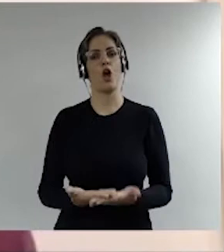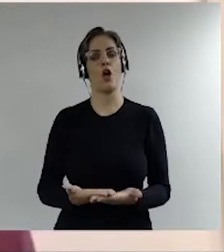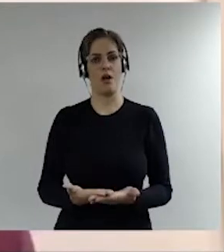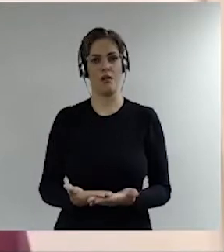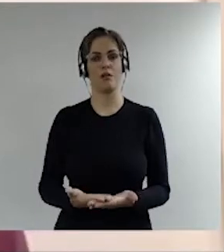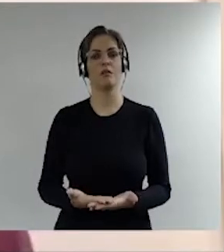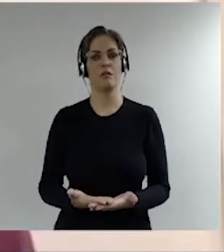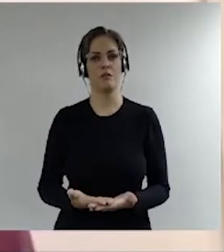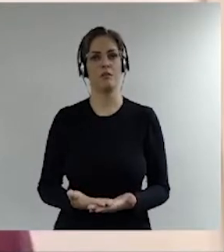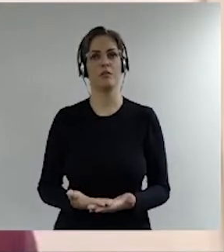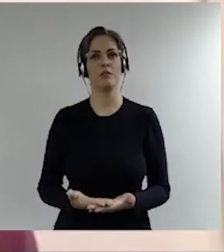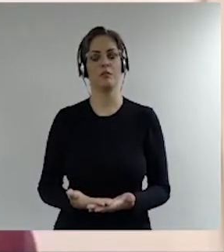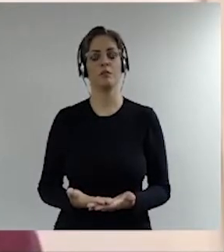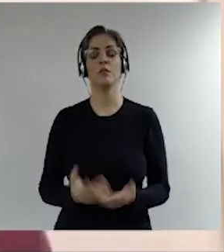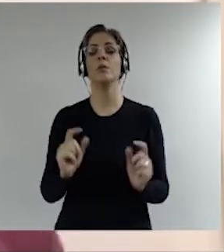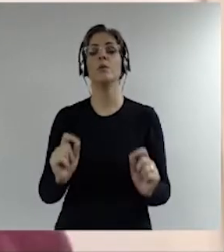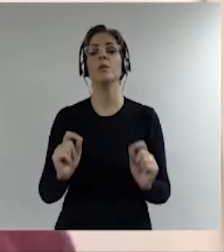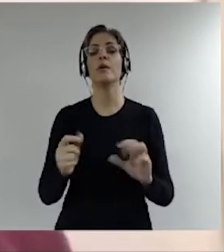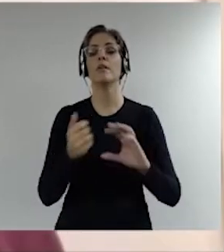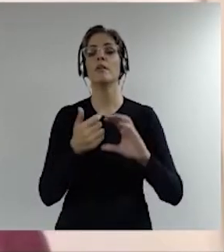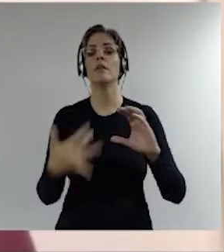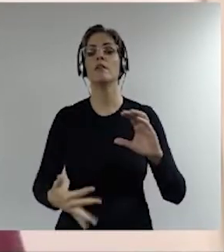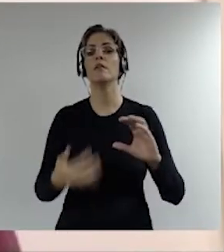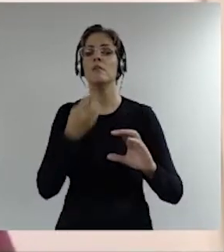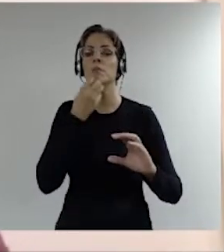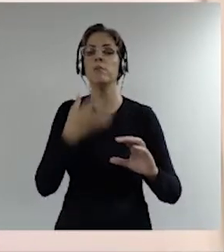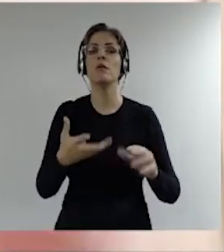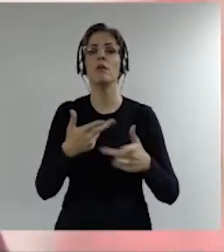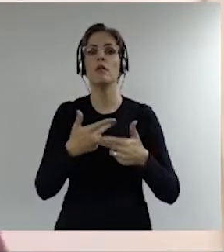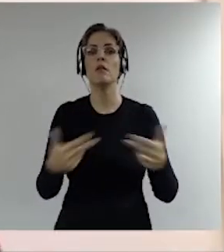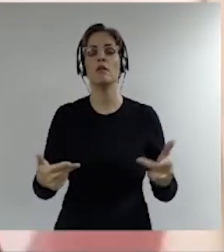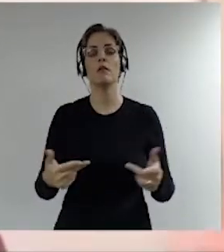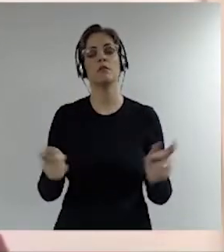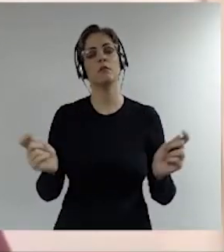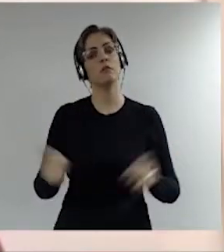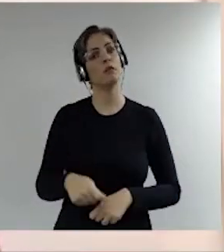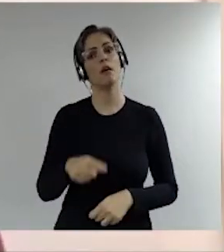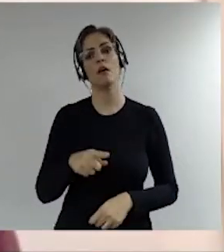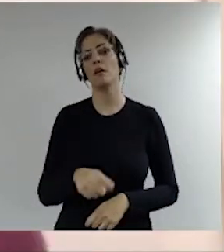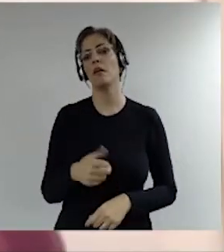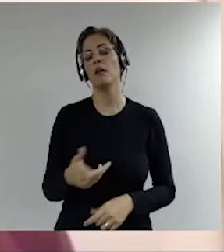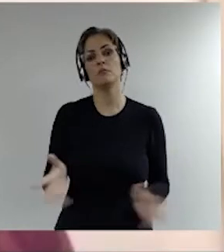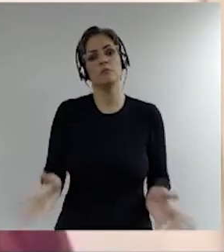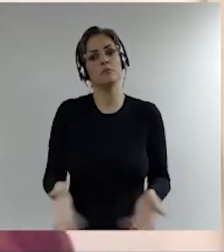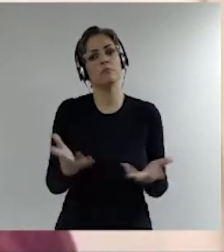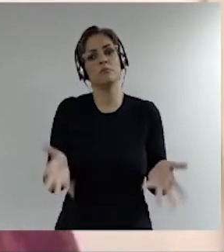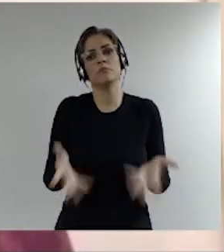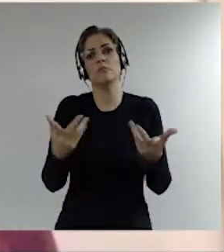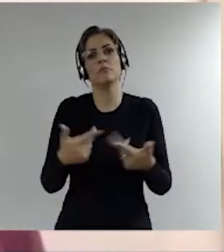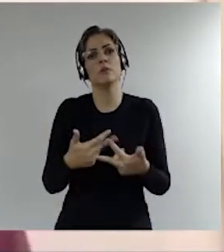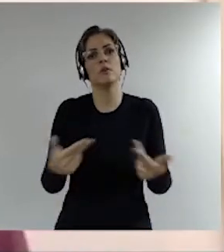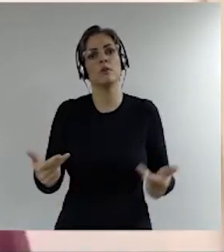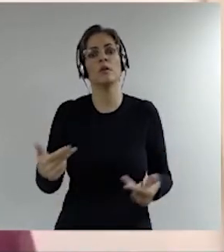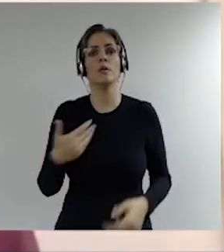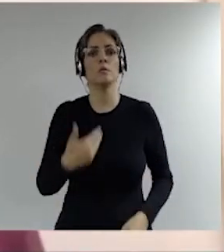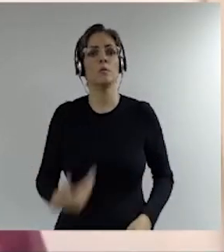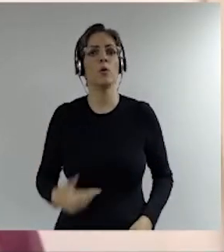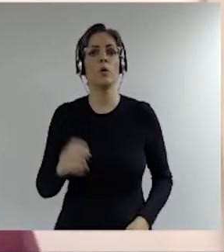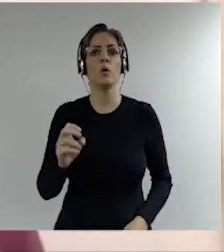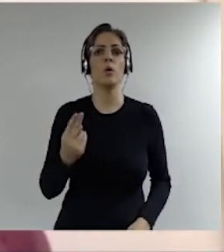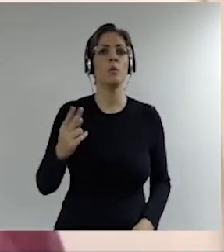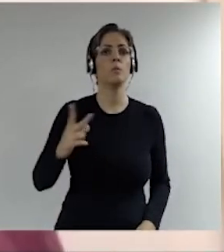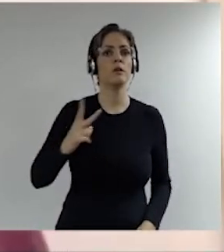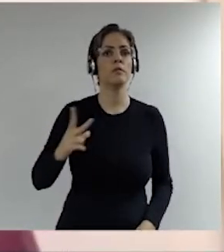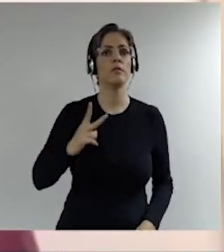dá o seu brilho, a sua característica, e criar condições, estímulos para que, tanto no setor público quanto no setor